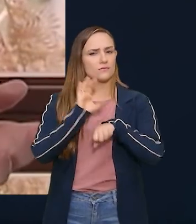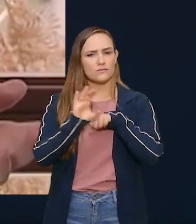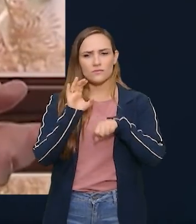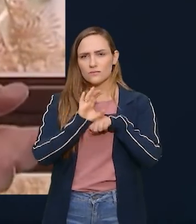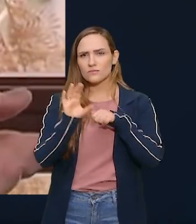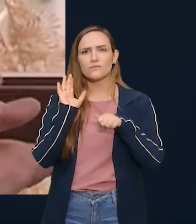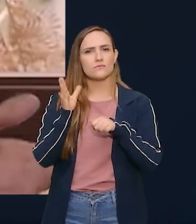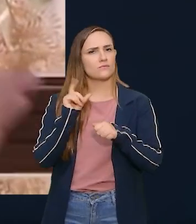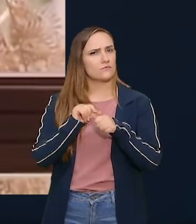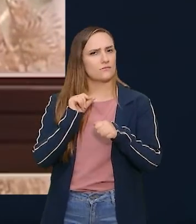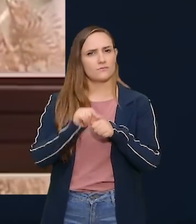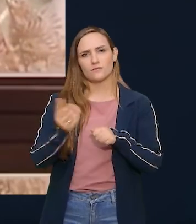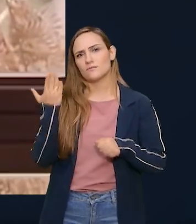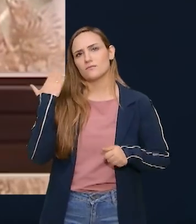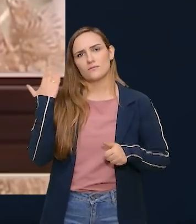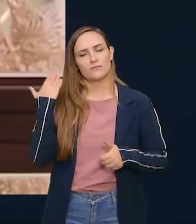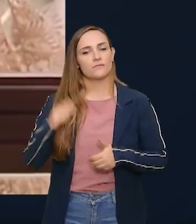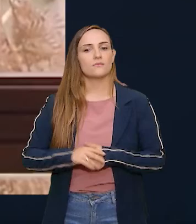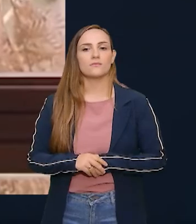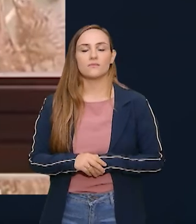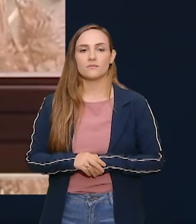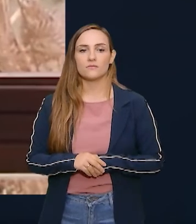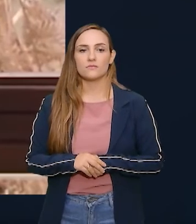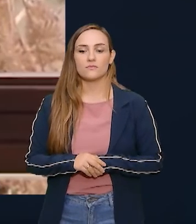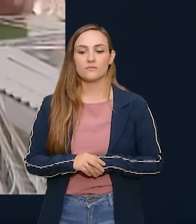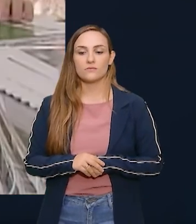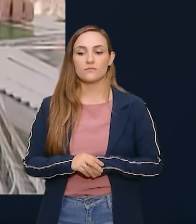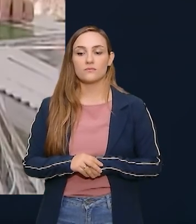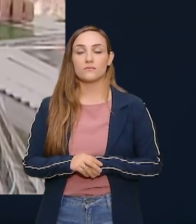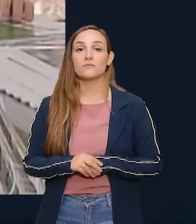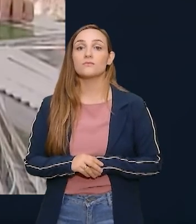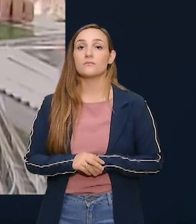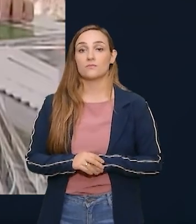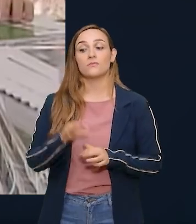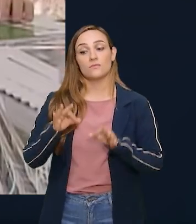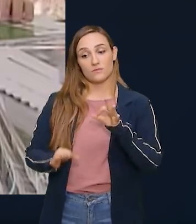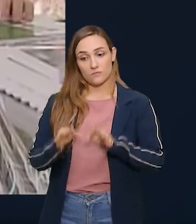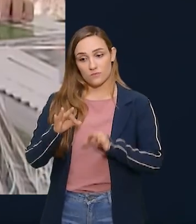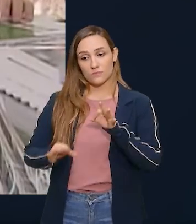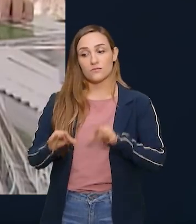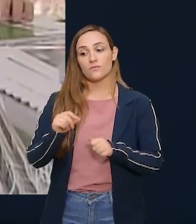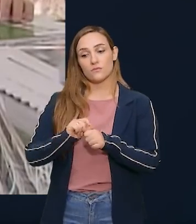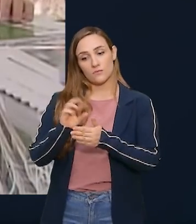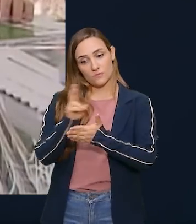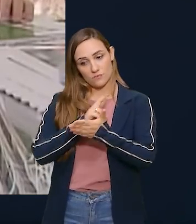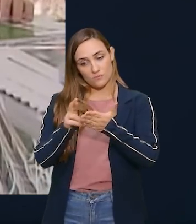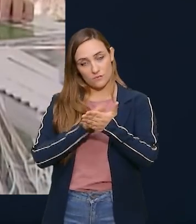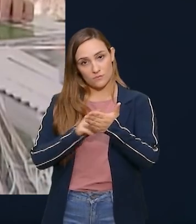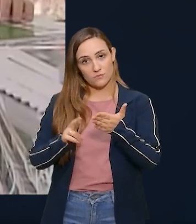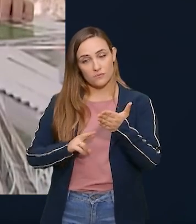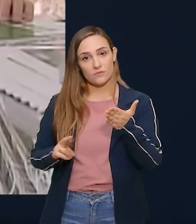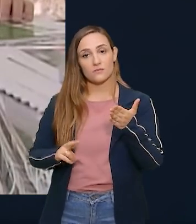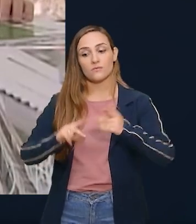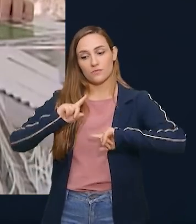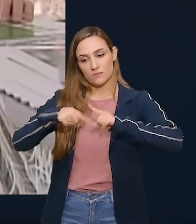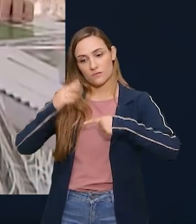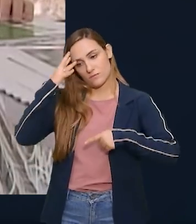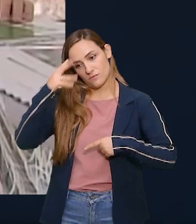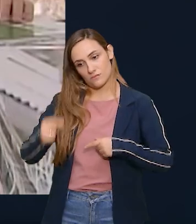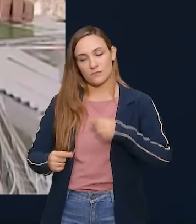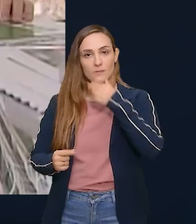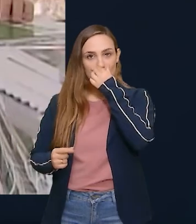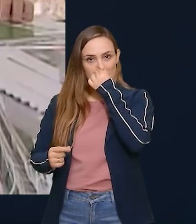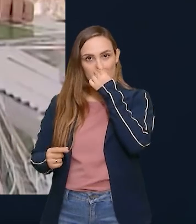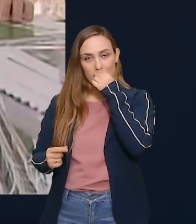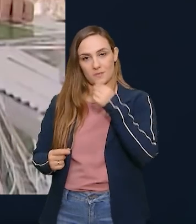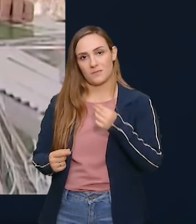cursos e atividades extracurriculares que já havia feito. O juiz, ele explica tudo isso no relatório da decisão e em seguida